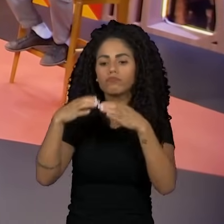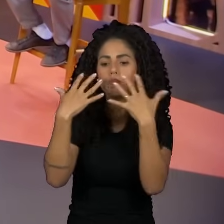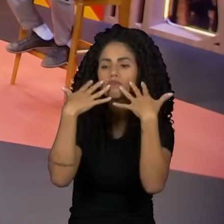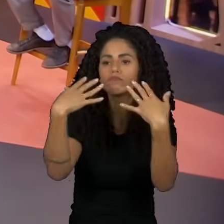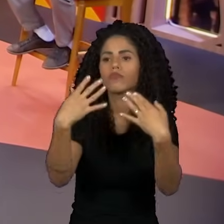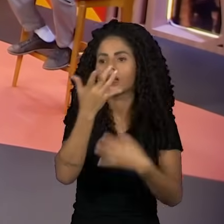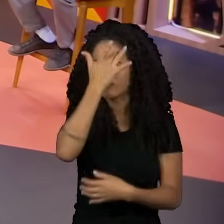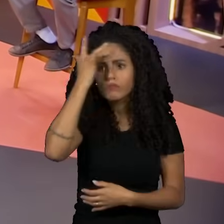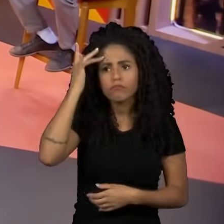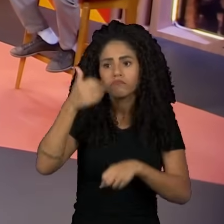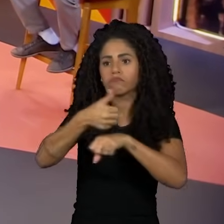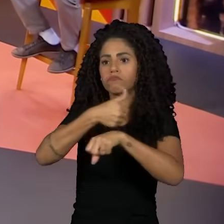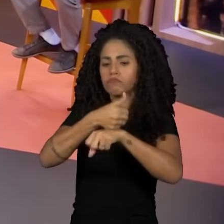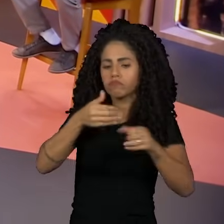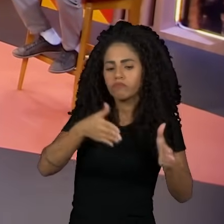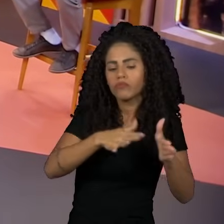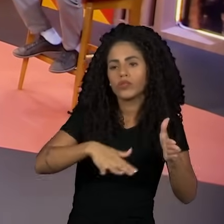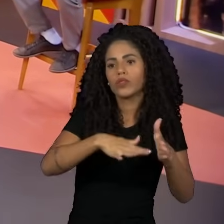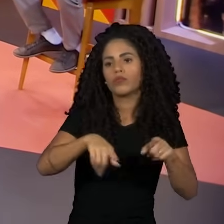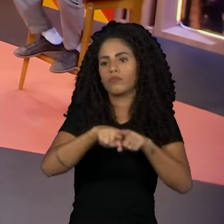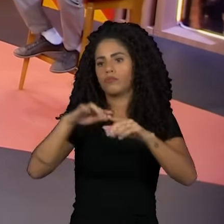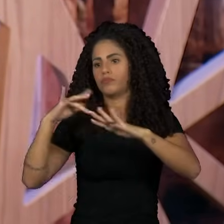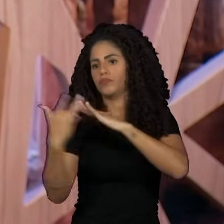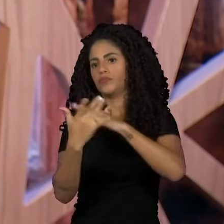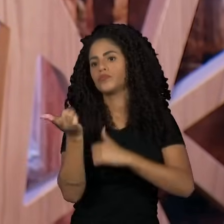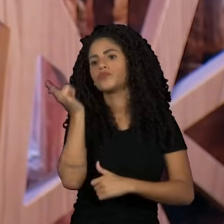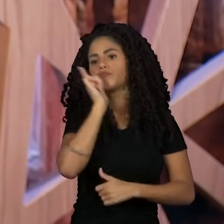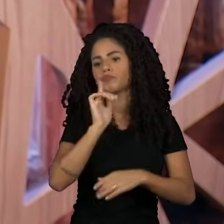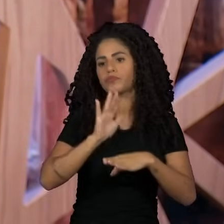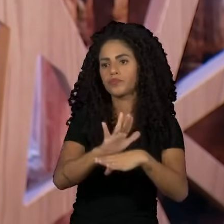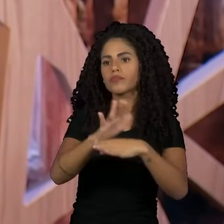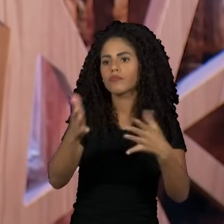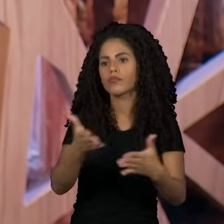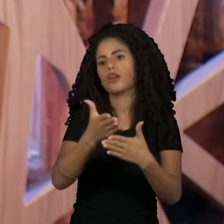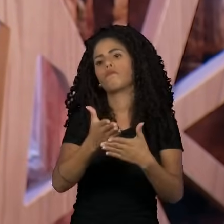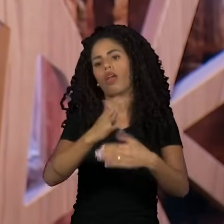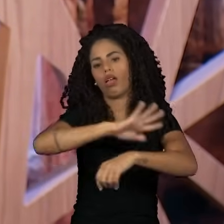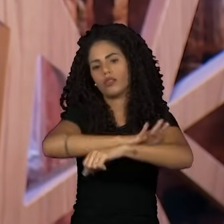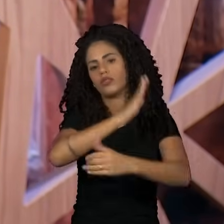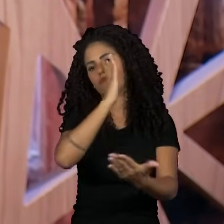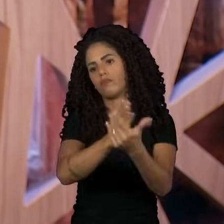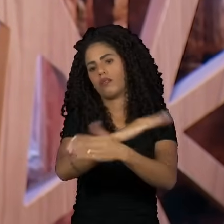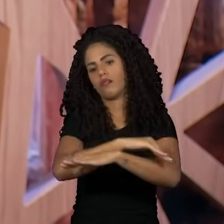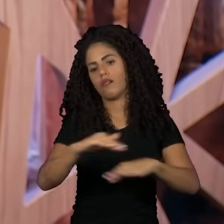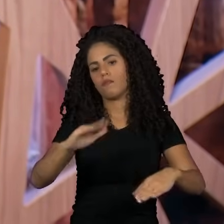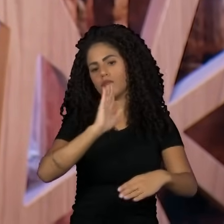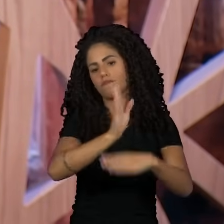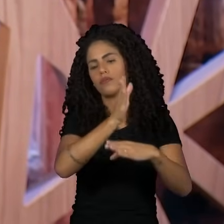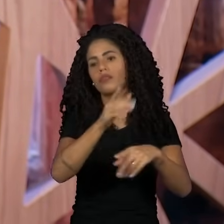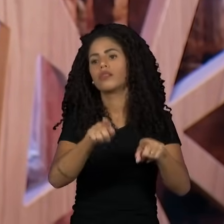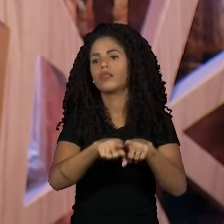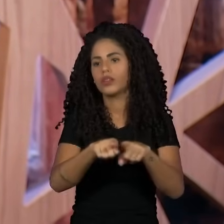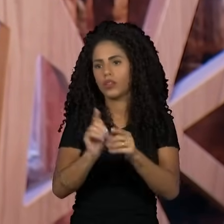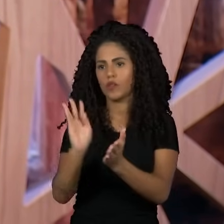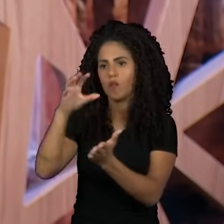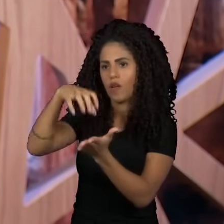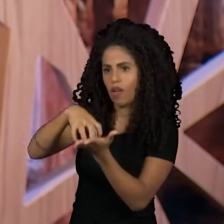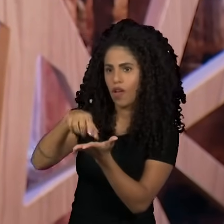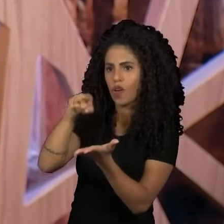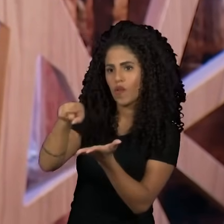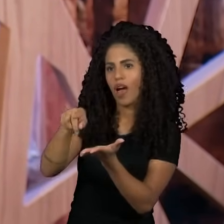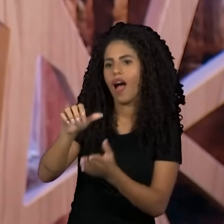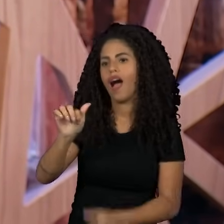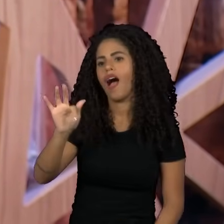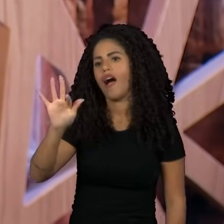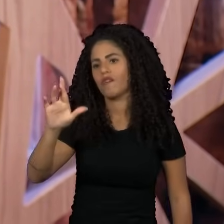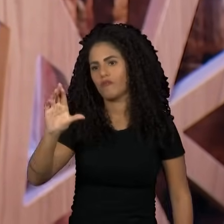esses profissionais nas redes sociais e também para ajudar a combater o racismo. Então, esse foi o principal objetivo do Afrovet. E, assim, hoje em dia,